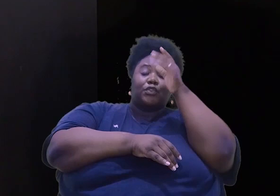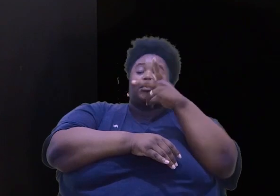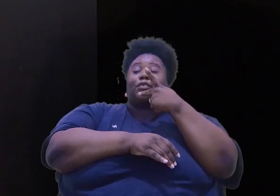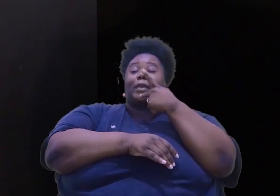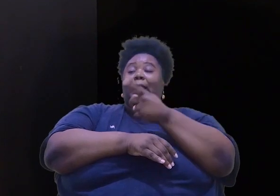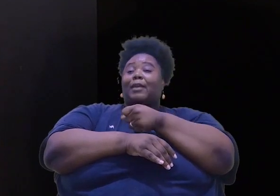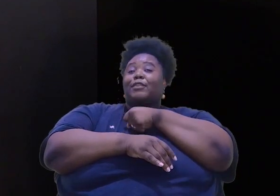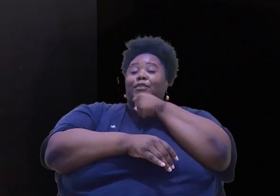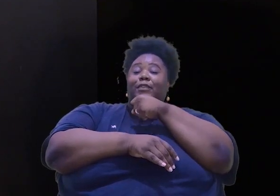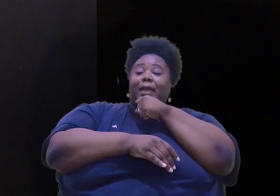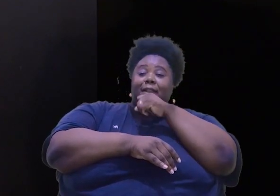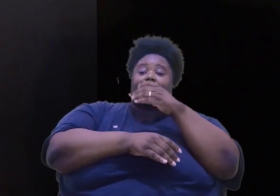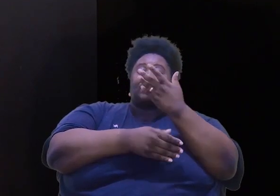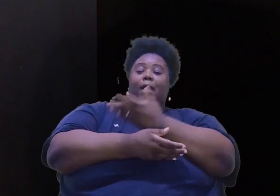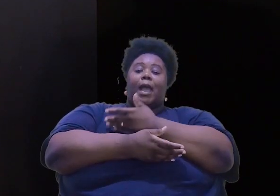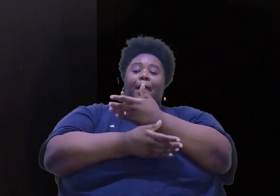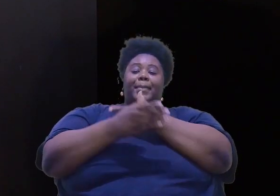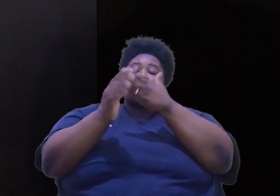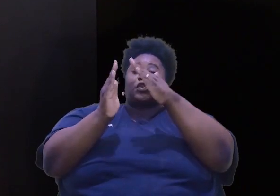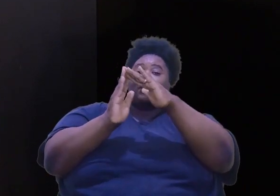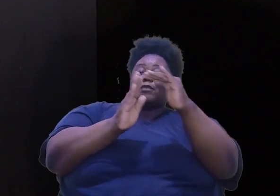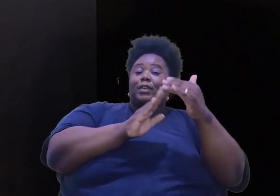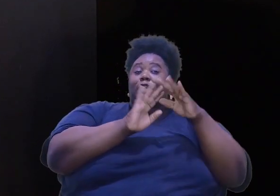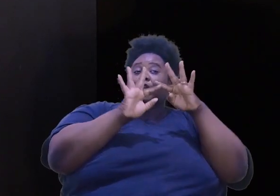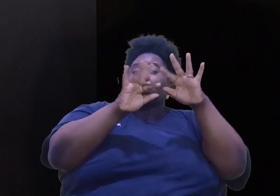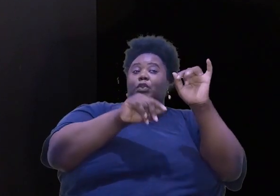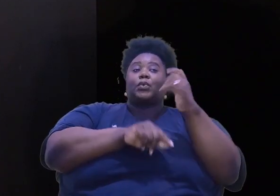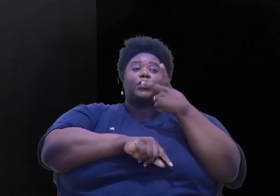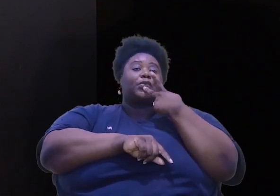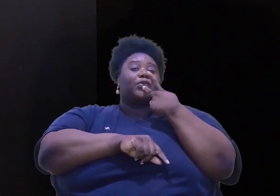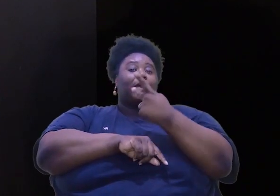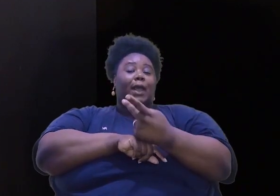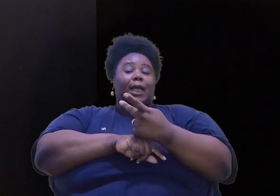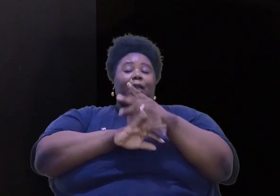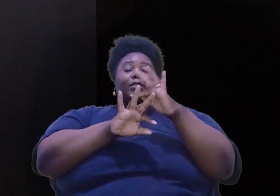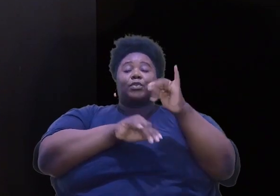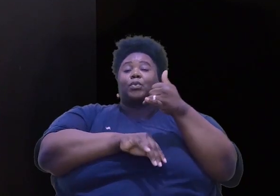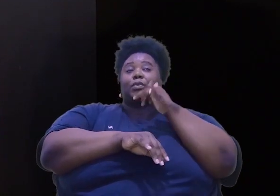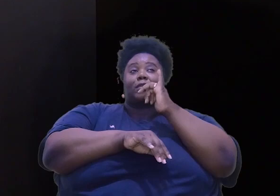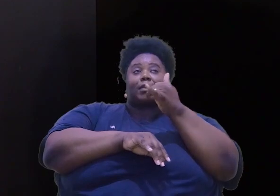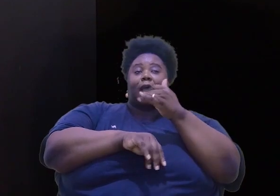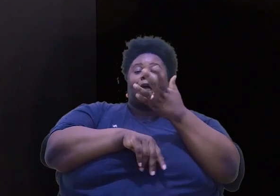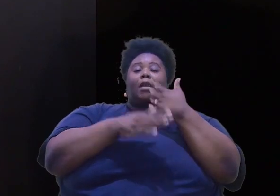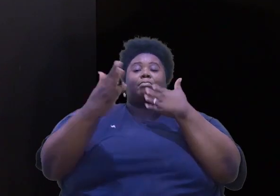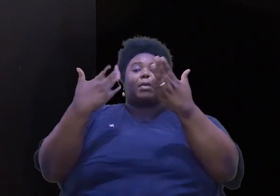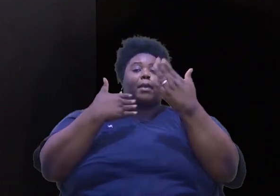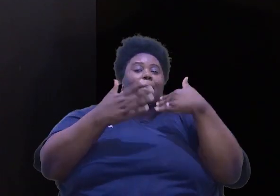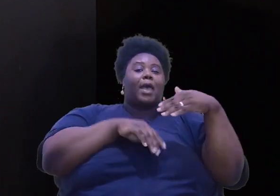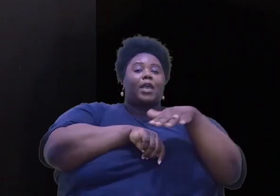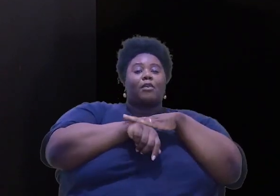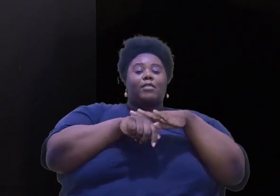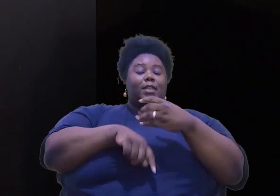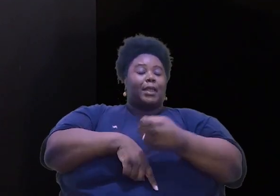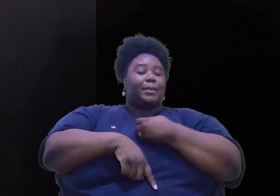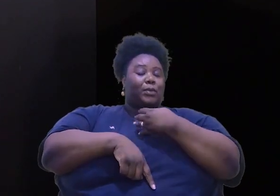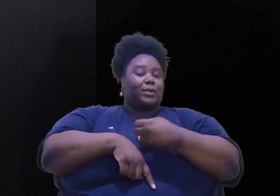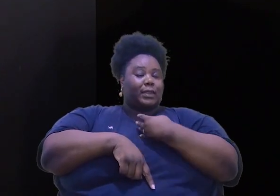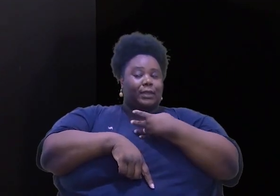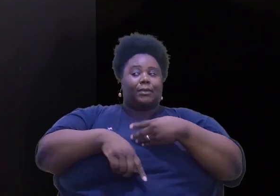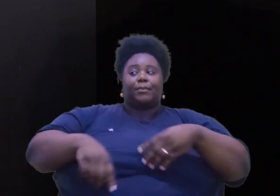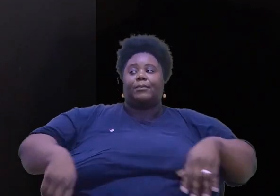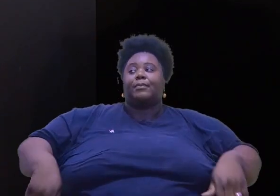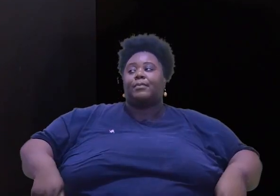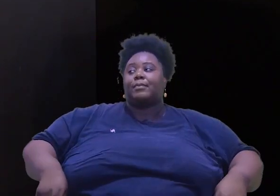os vizinhos e amigos contavam, tudo era narrado, tudo era motivo de prosa, poesia.